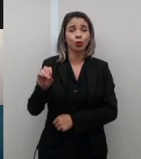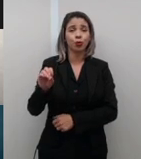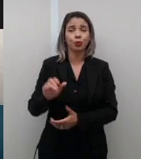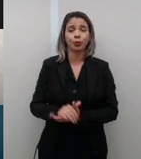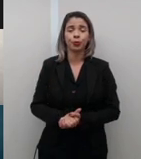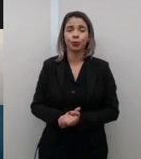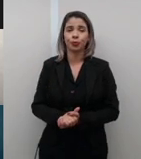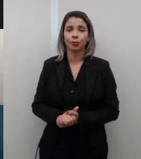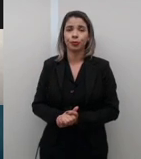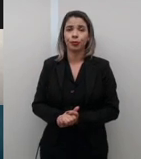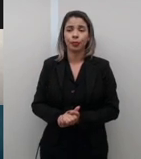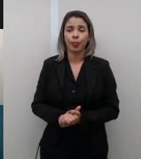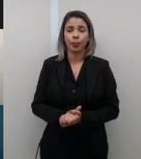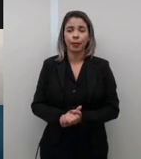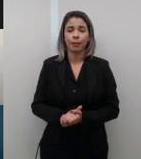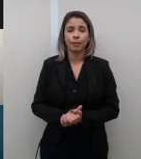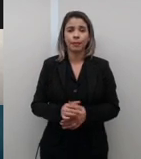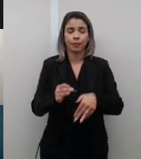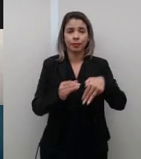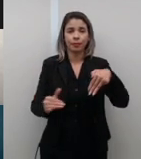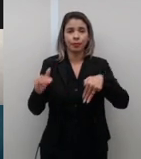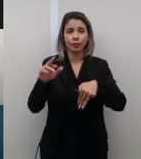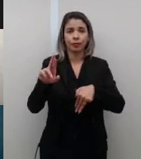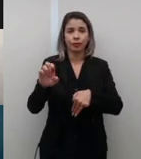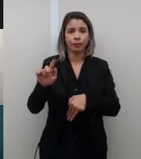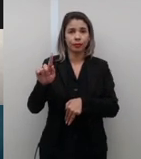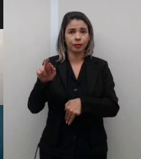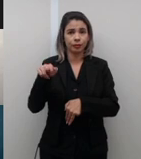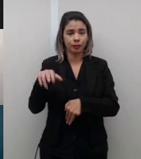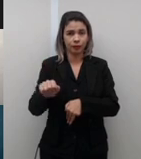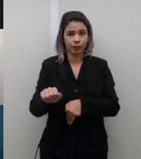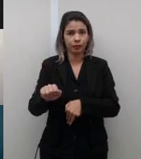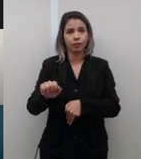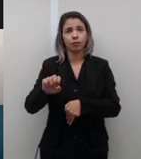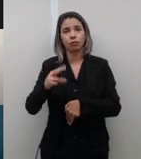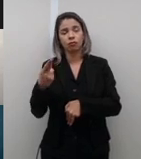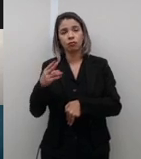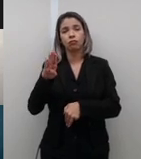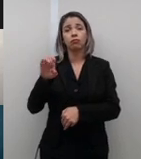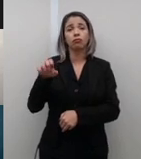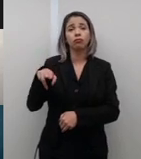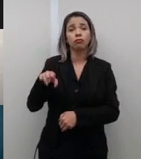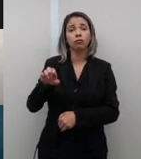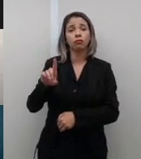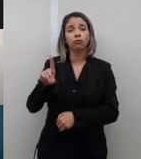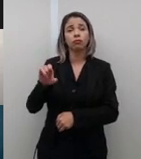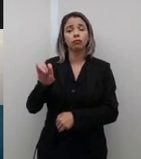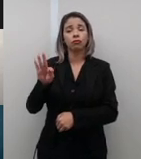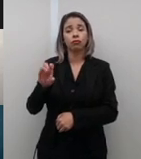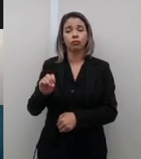A ministra Regina ou o ministro Benedito?